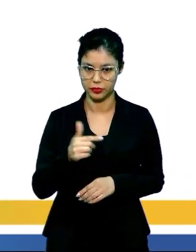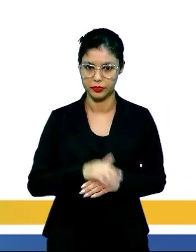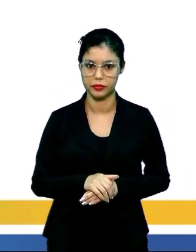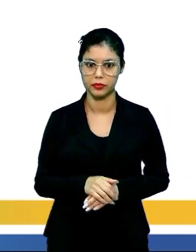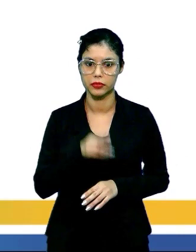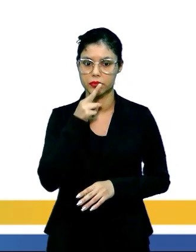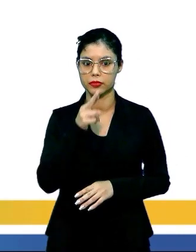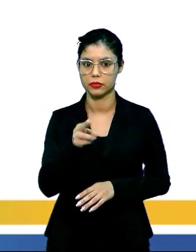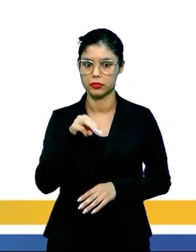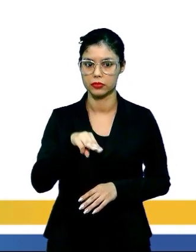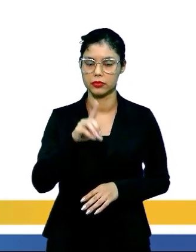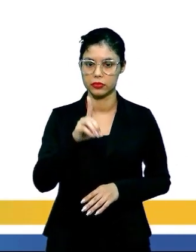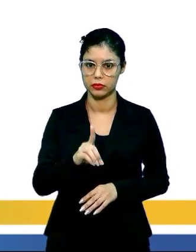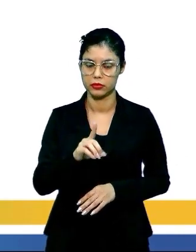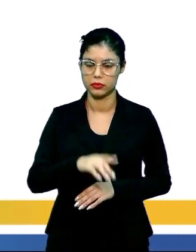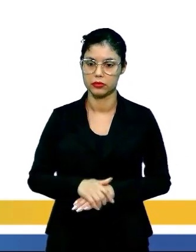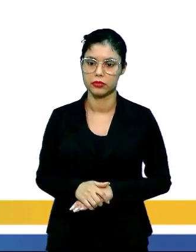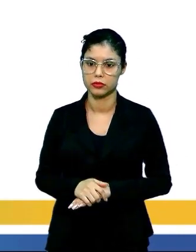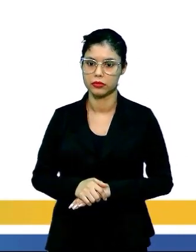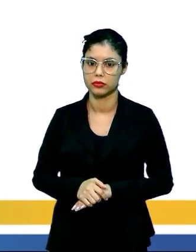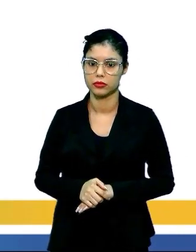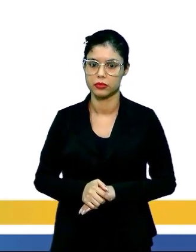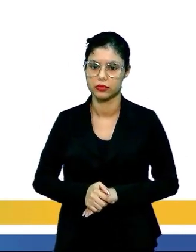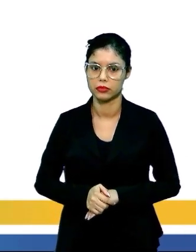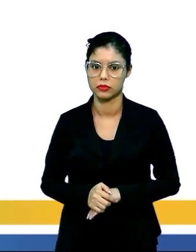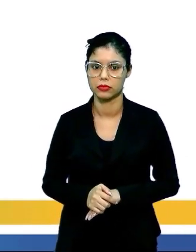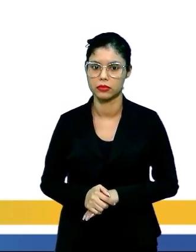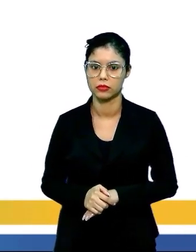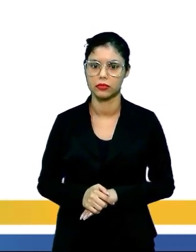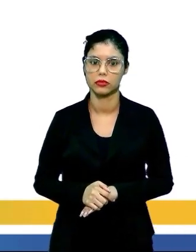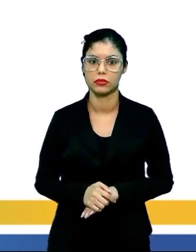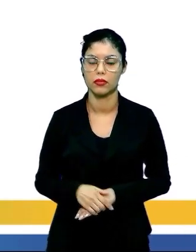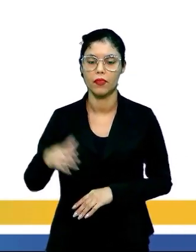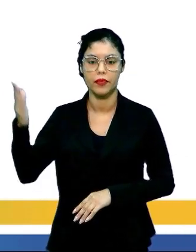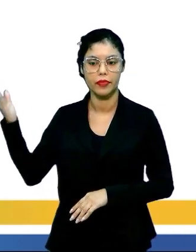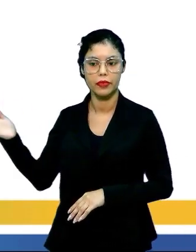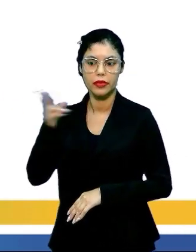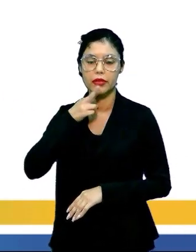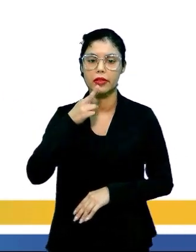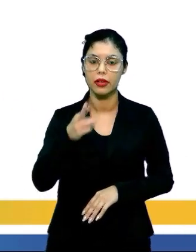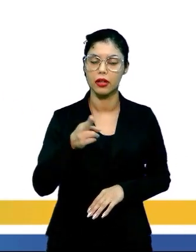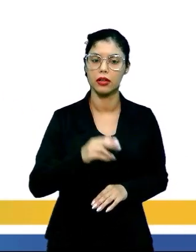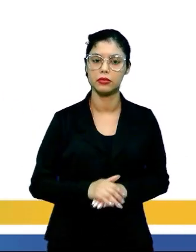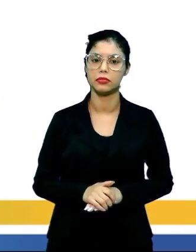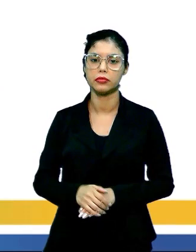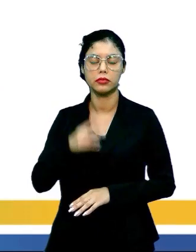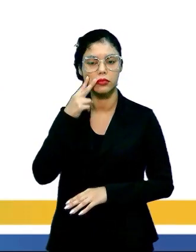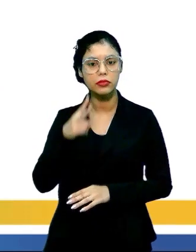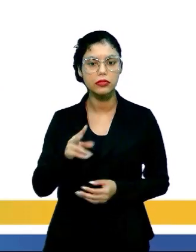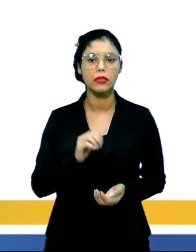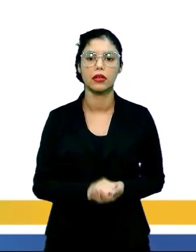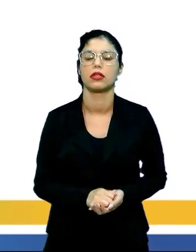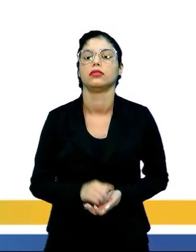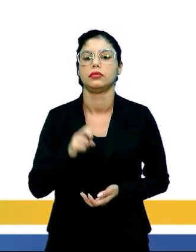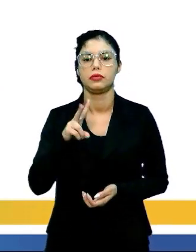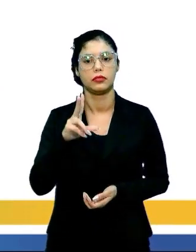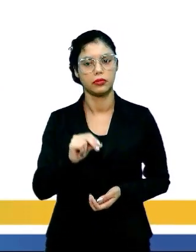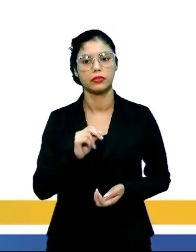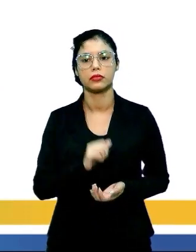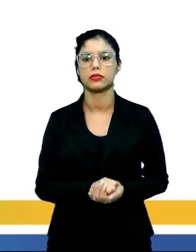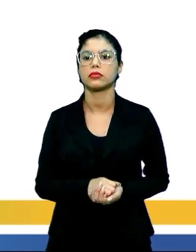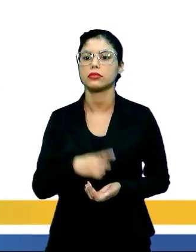e calcular a média entre o 25º e o 26º termo. Ó, vimos na questão que temos